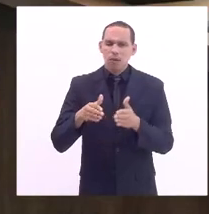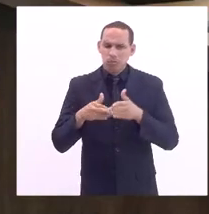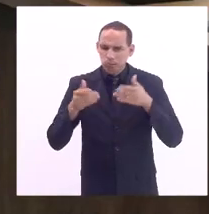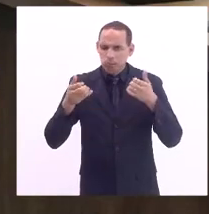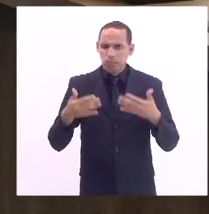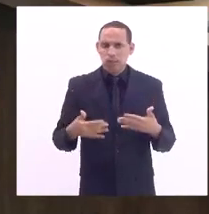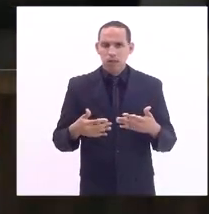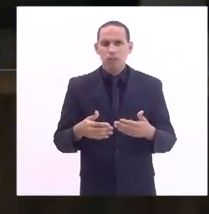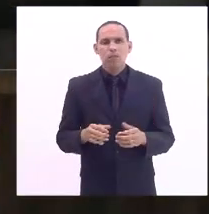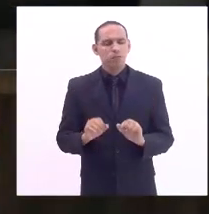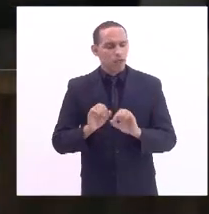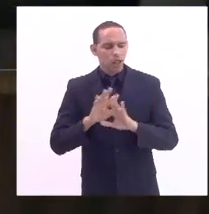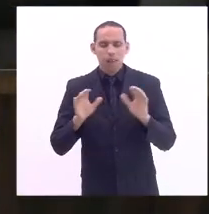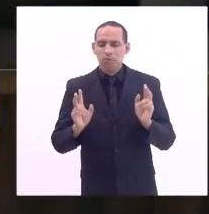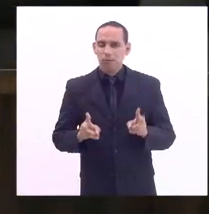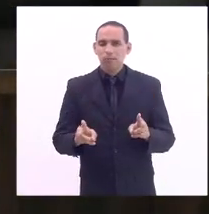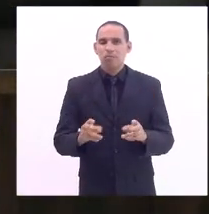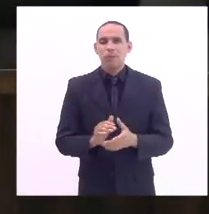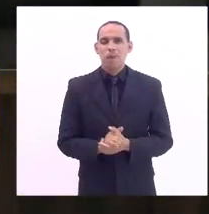ordem, presidente. Claro, sempre.